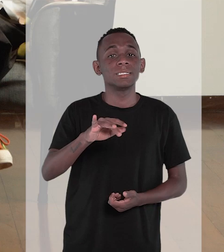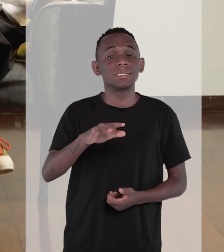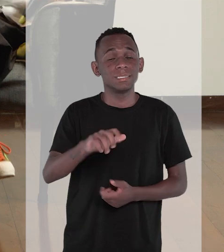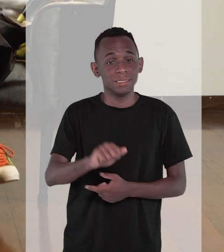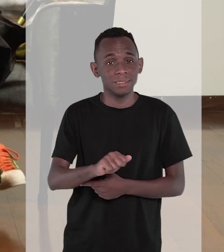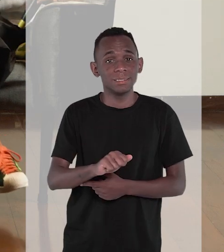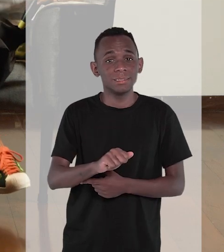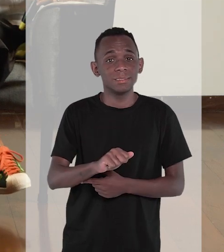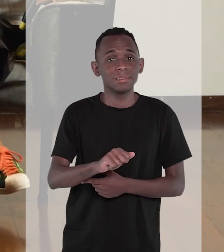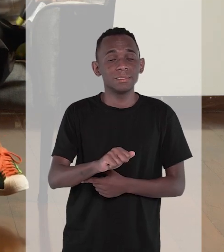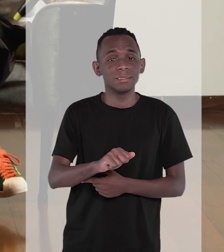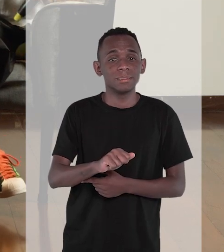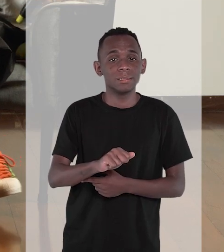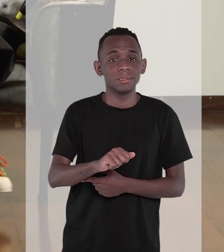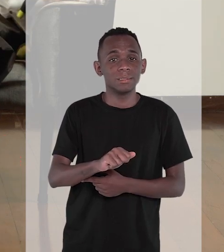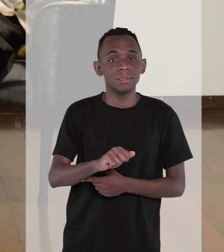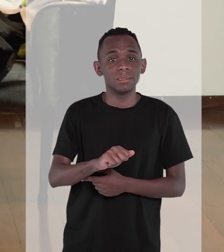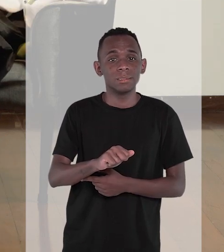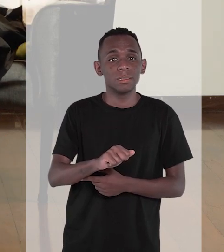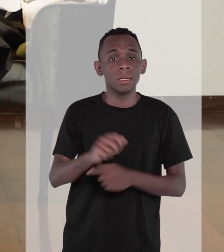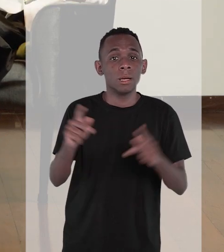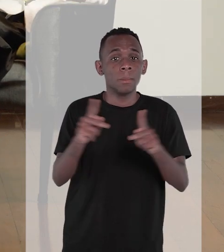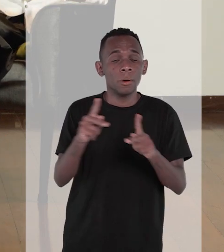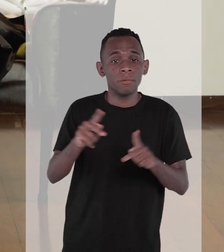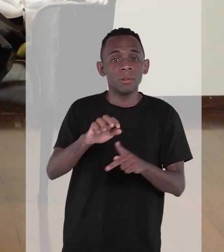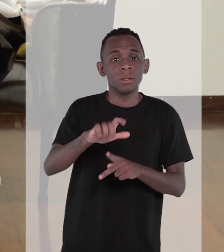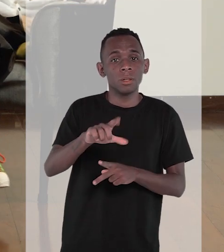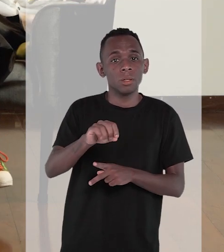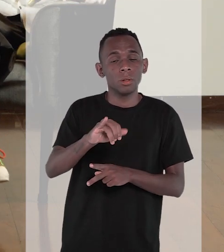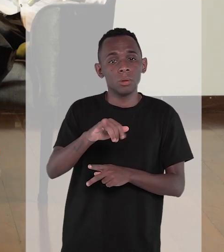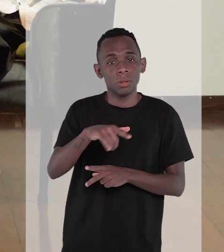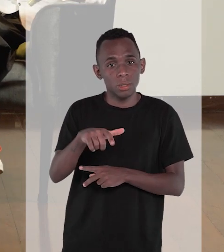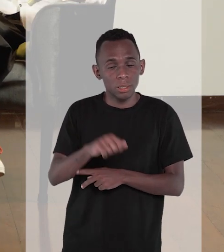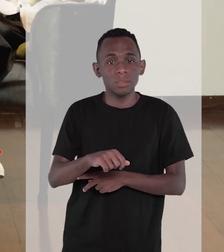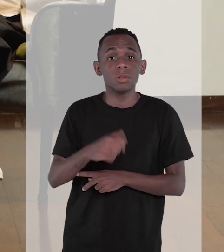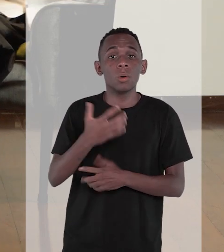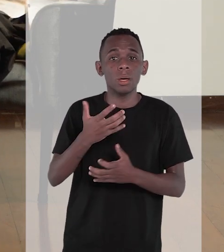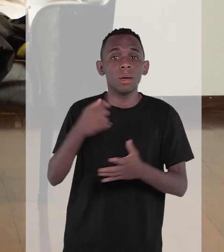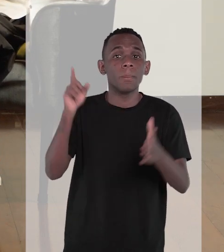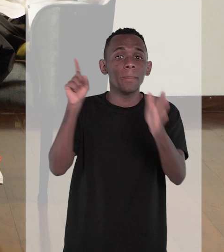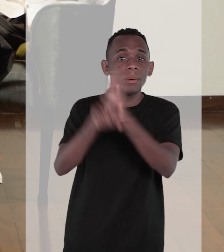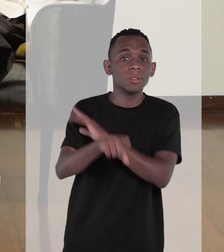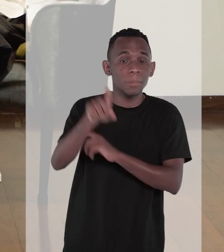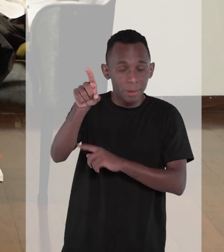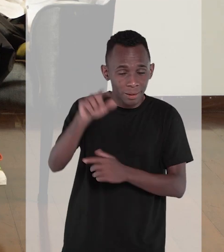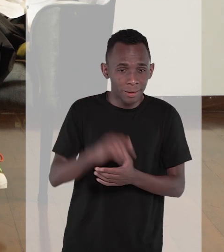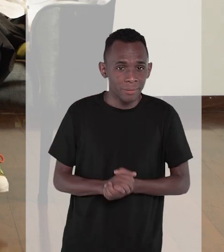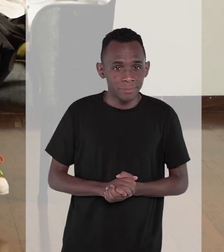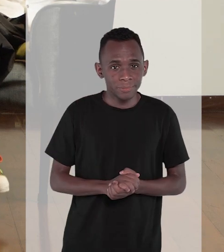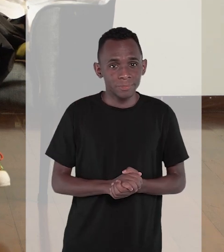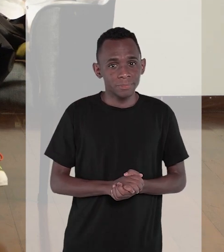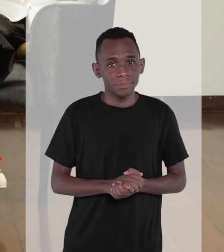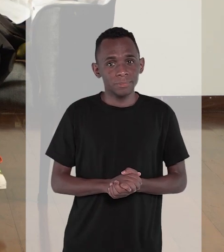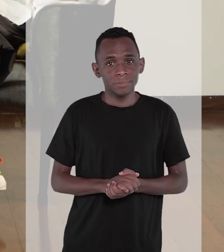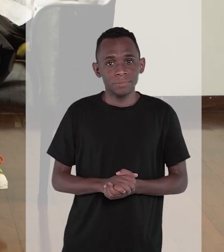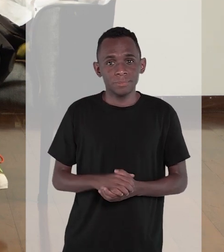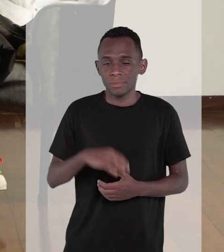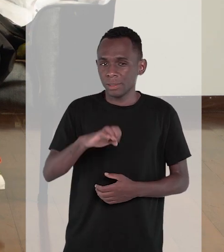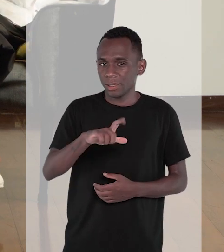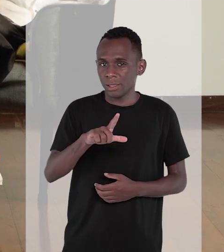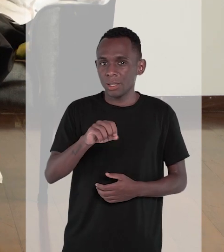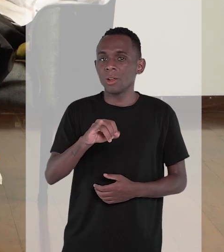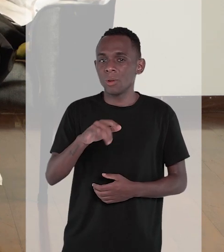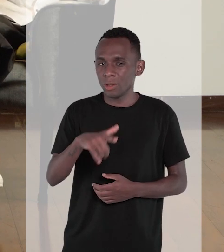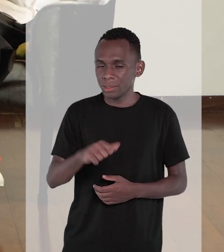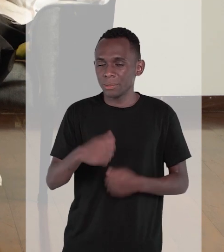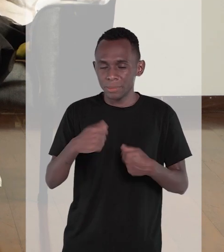Ô, Letícia, entrega o microfone, por favor, para a professora Heloísa Starling, que eu quero fazer uma pergunta para ela. Heloísa, você